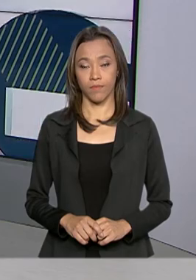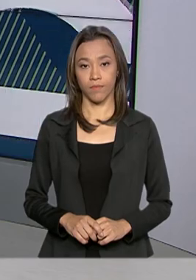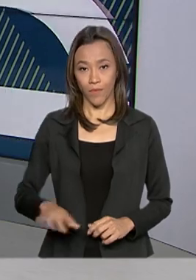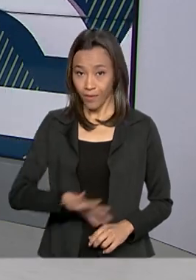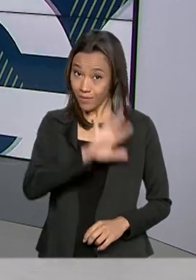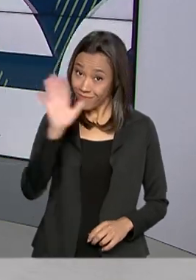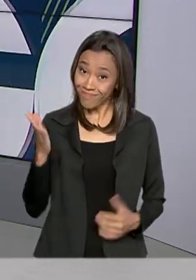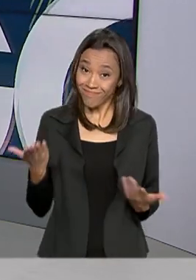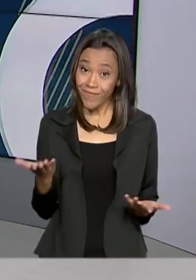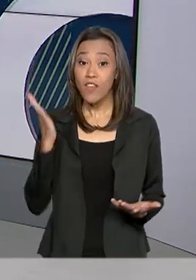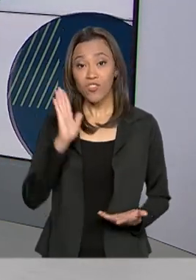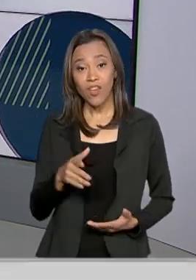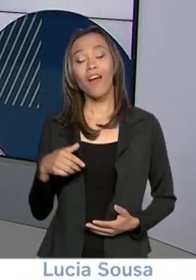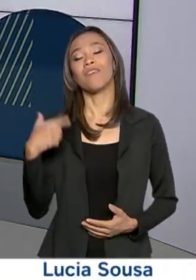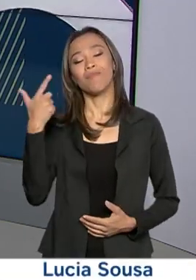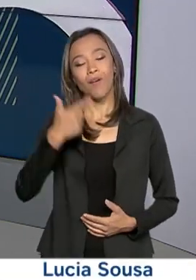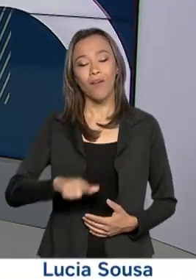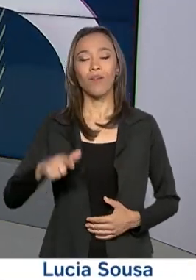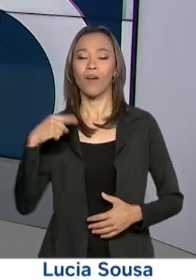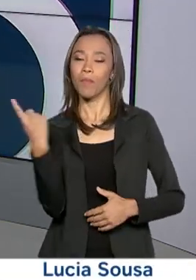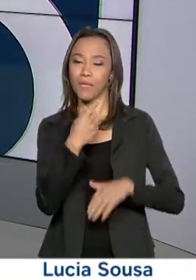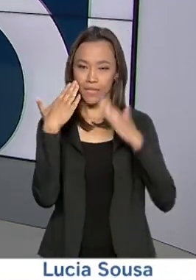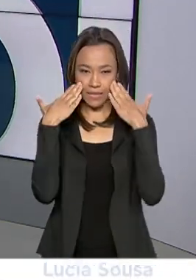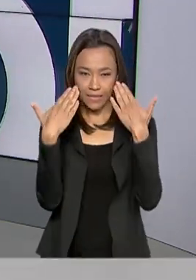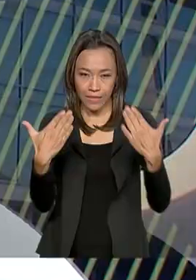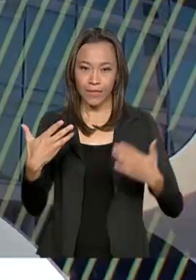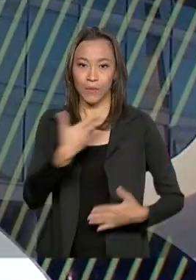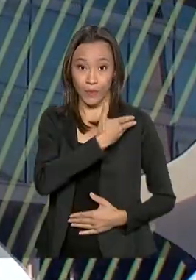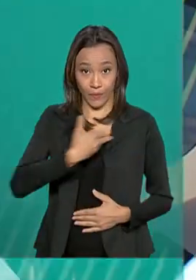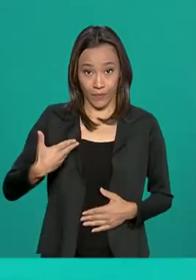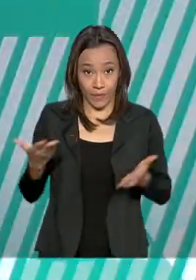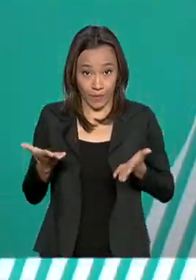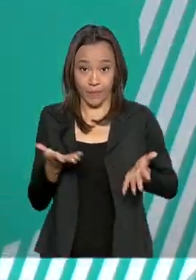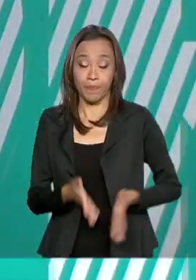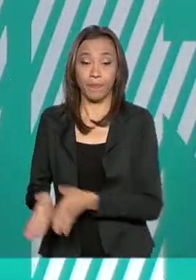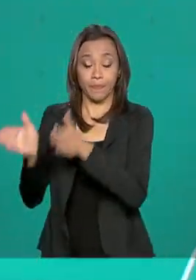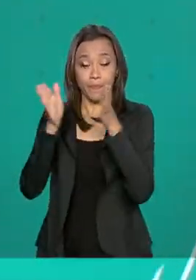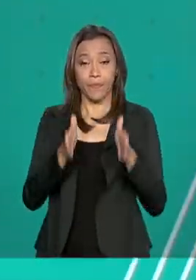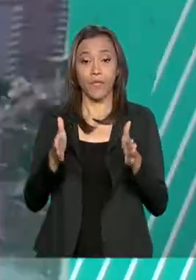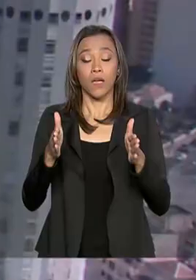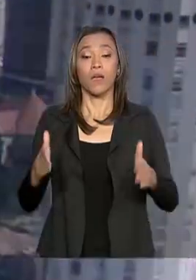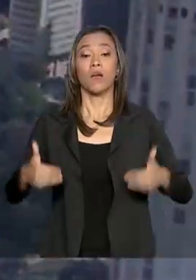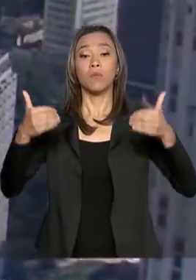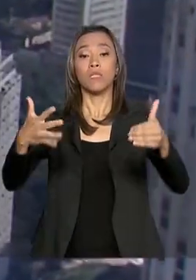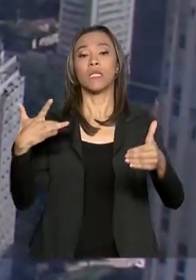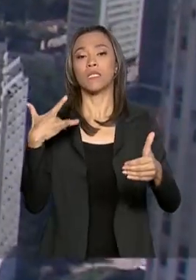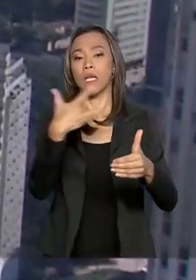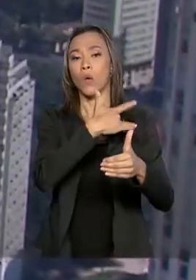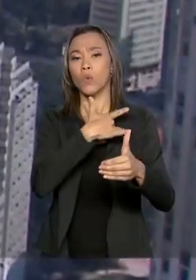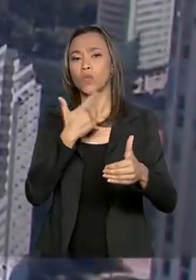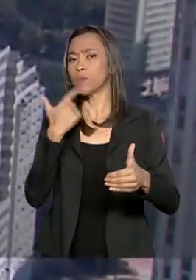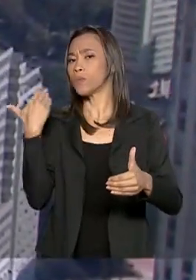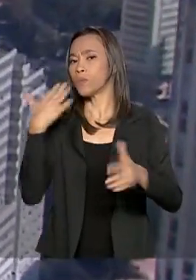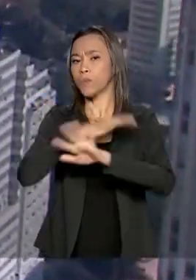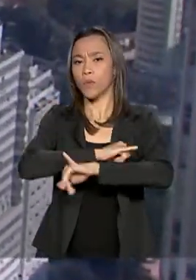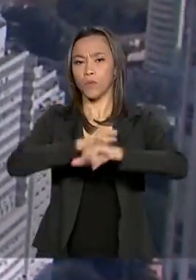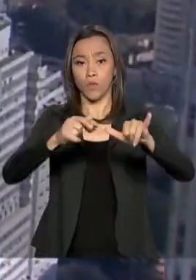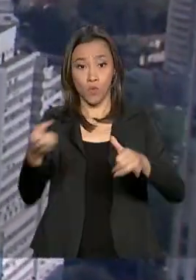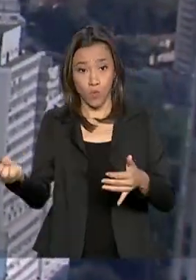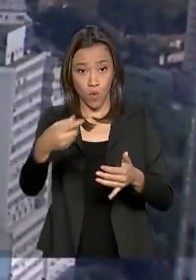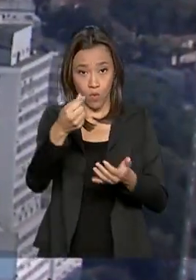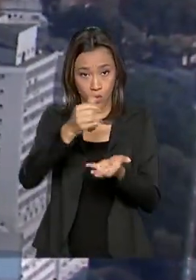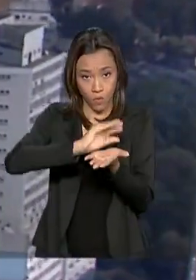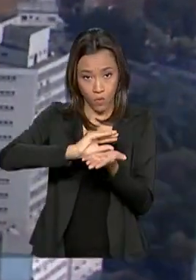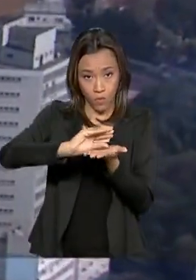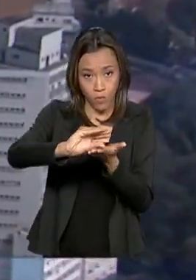Olá, já estamos no ar com o governo agora. O Ministério da Saúde anunciou novos recursos para ampliação e o